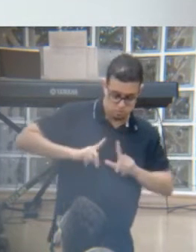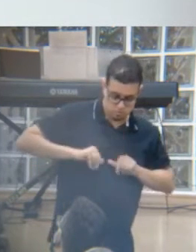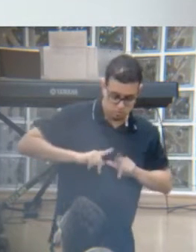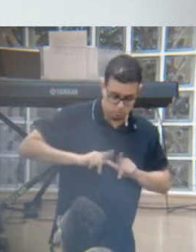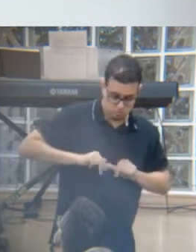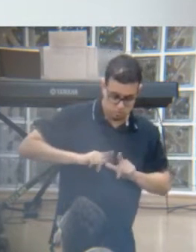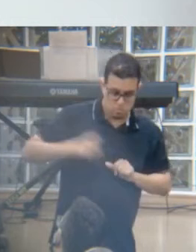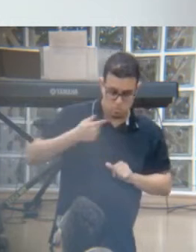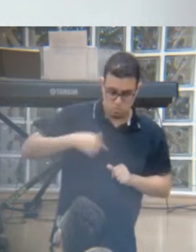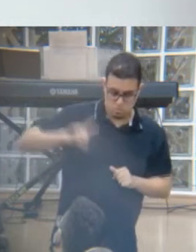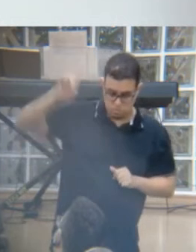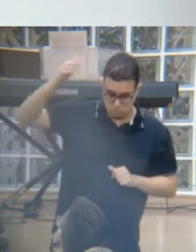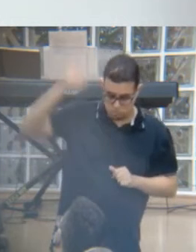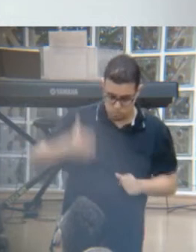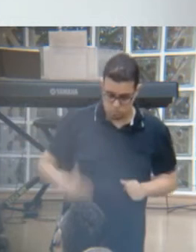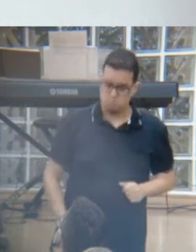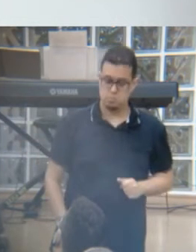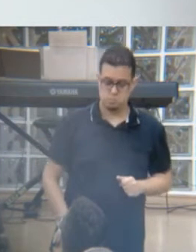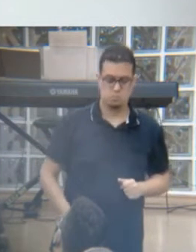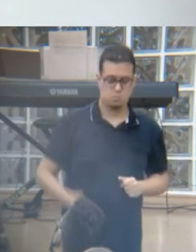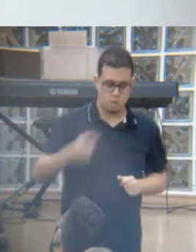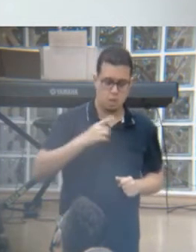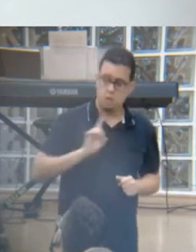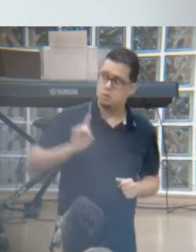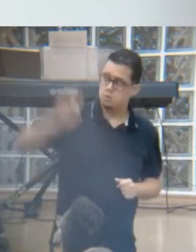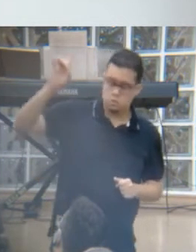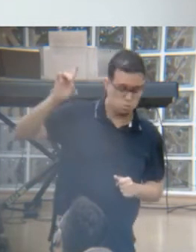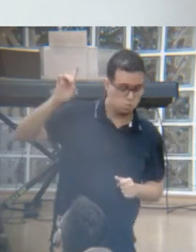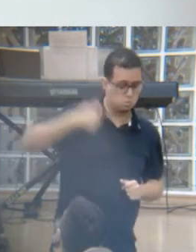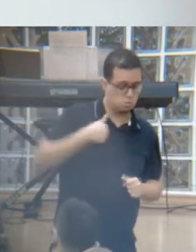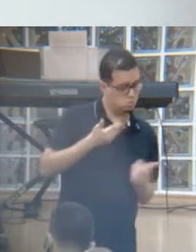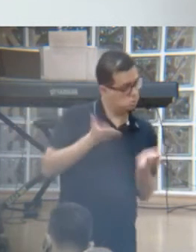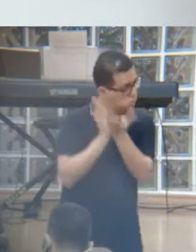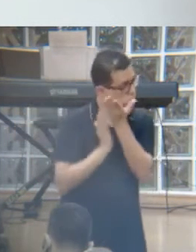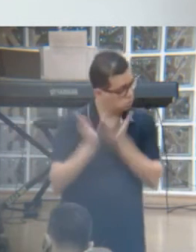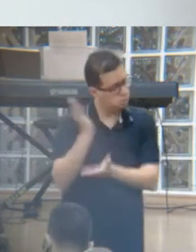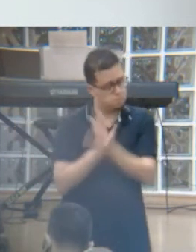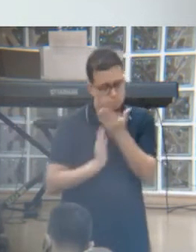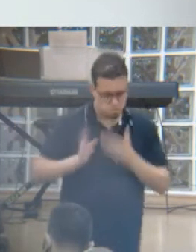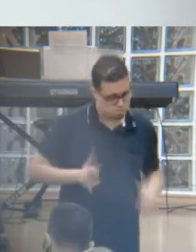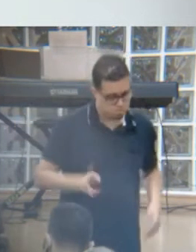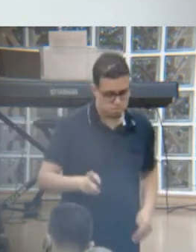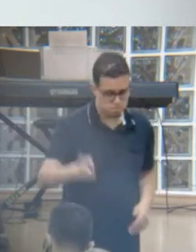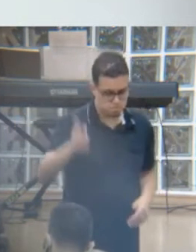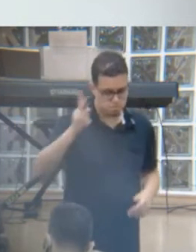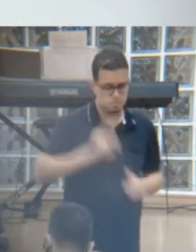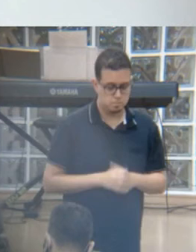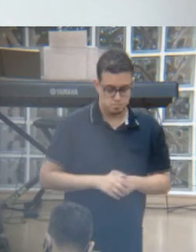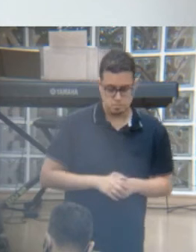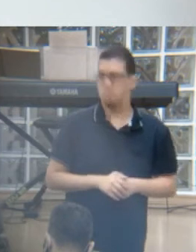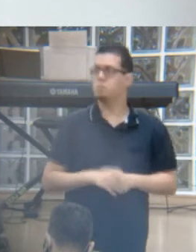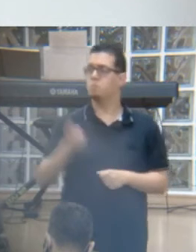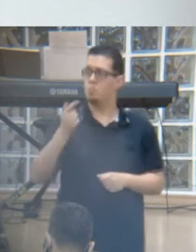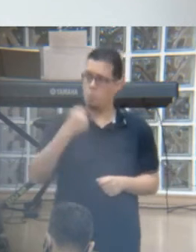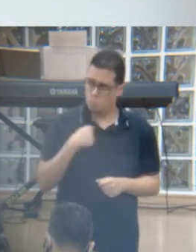face eu estou. O Deus a quem eu estou servindo continuamente, diante de quem eu me